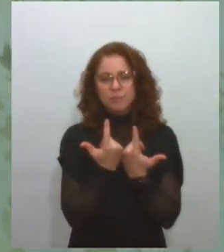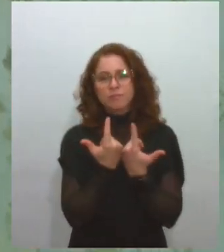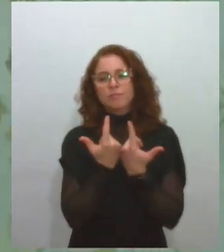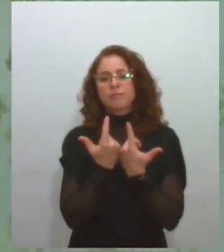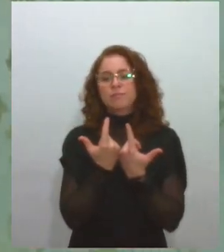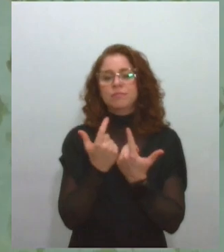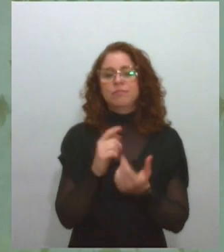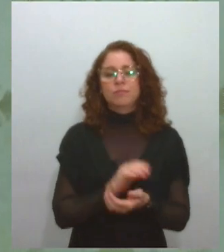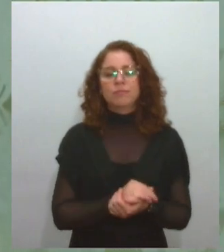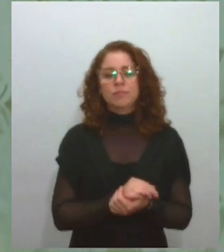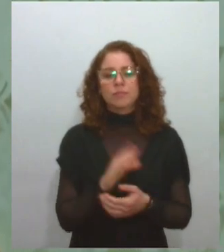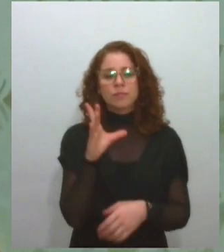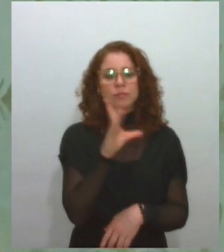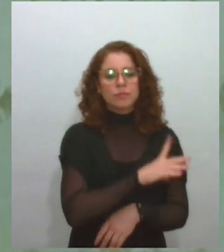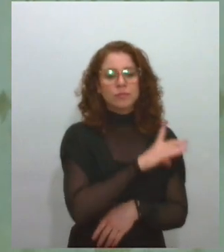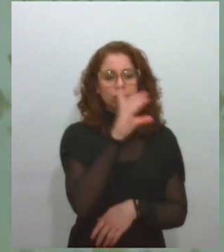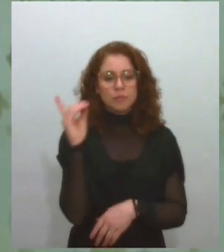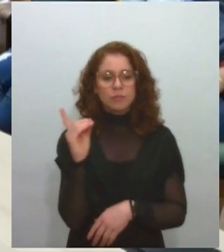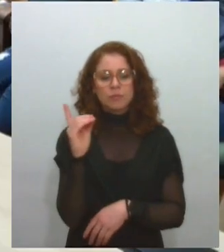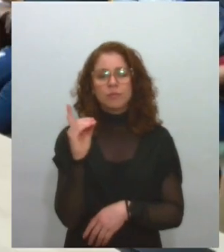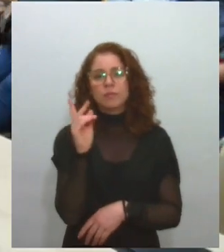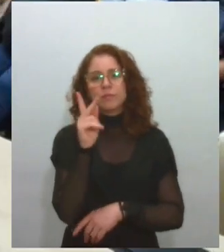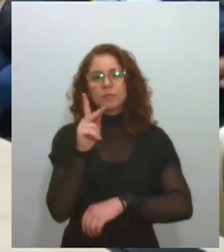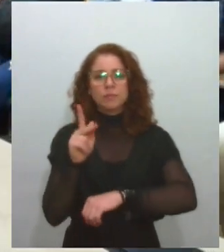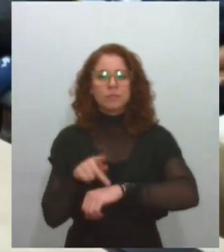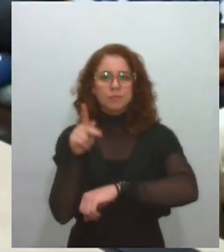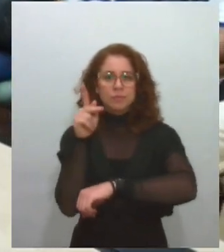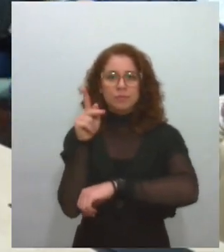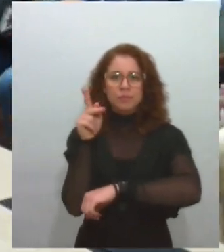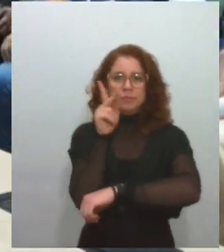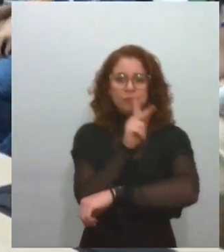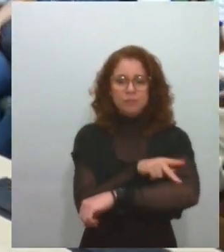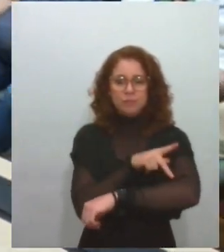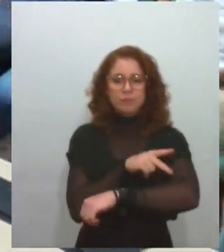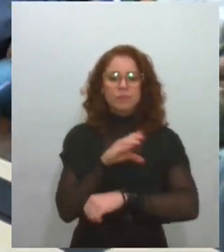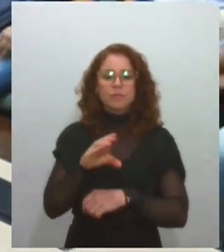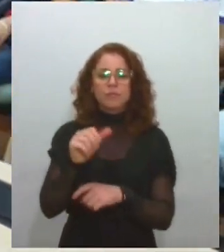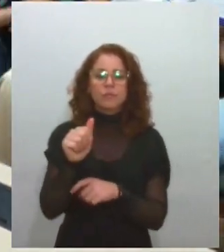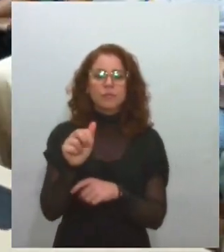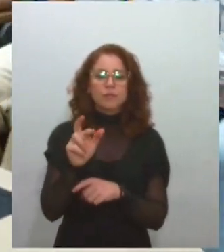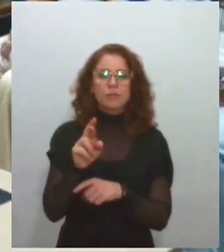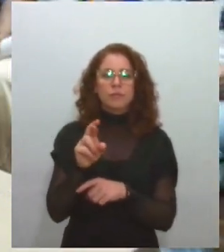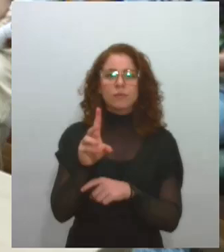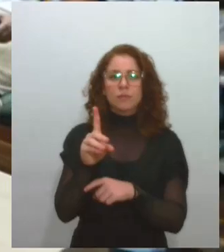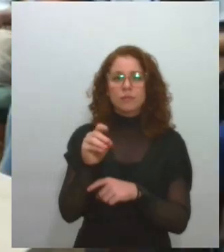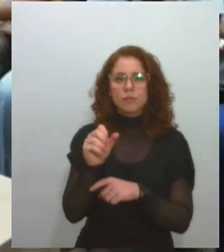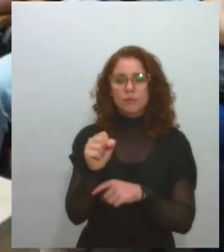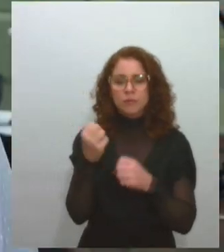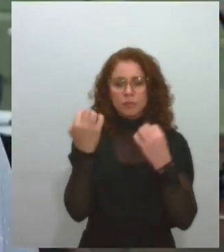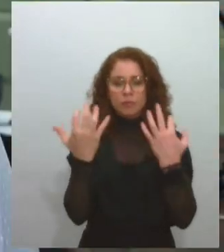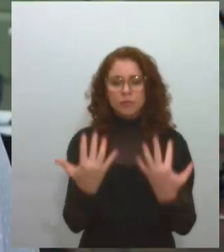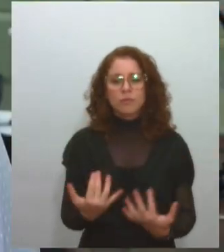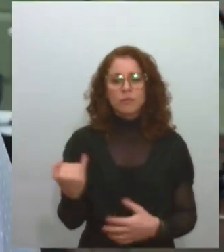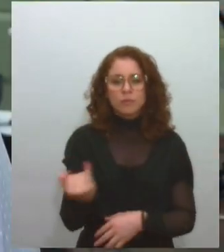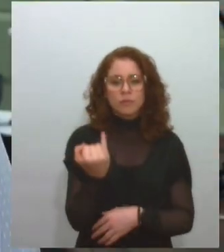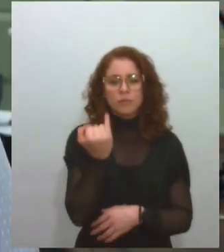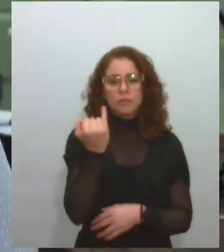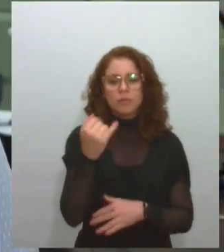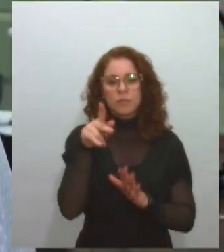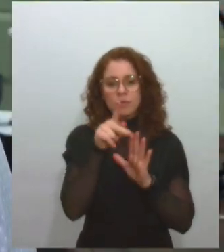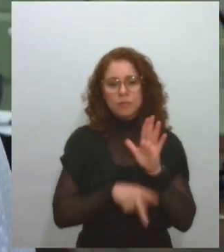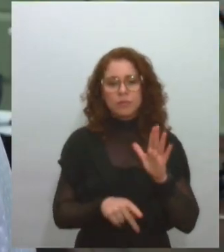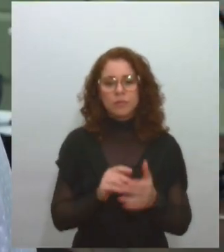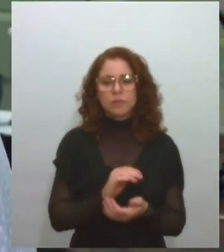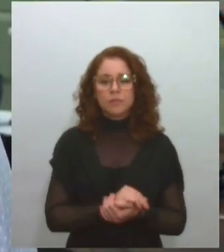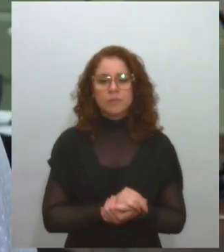coordenador pedagógico da Escola do Legislativo, Carlos Vinícius Lima, destacou a importância do projeto. Eu diria que um dos